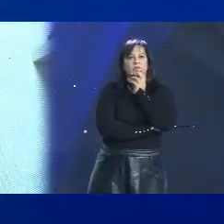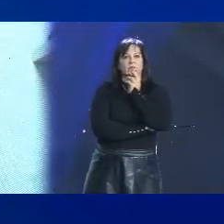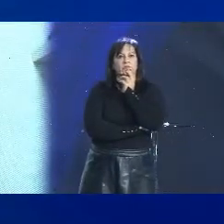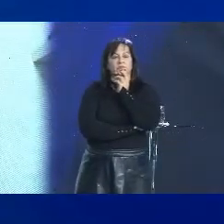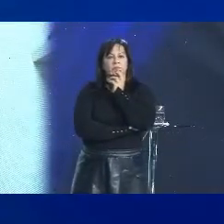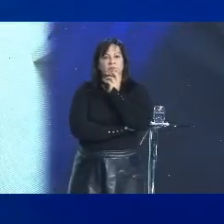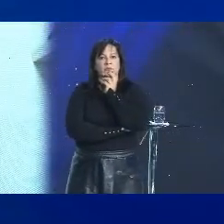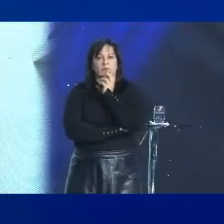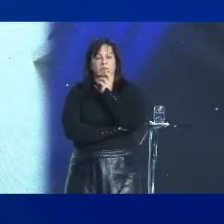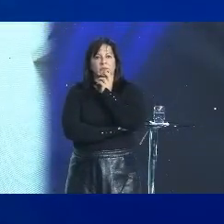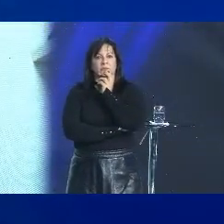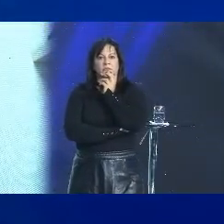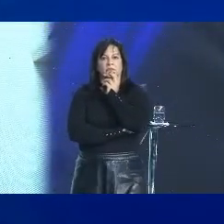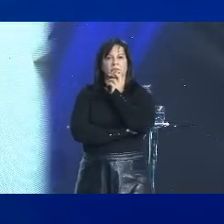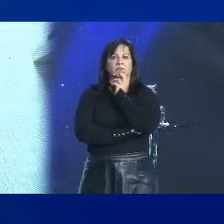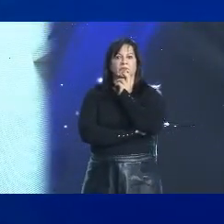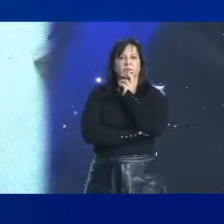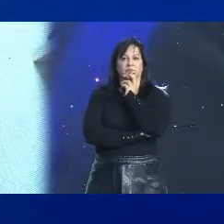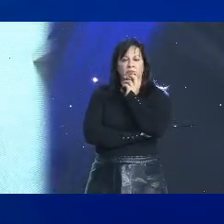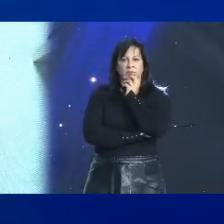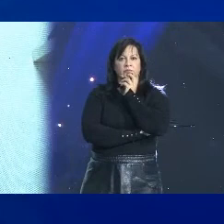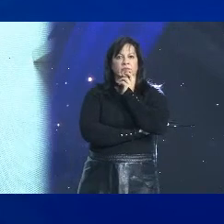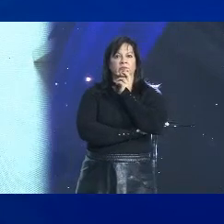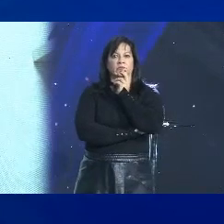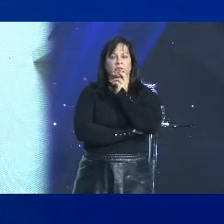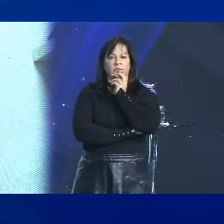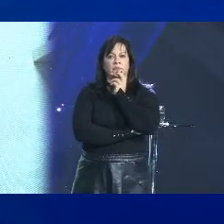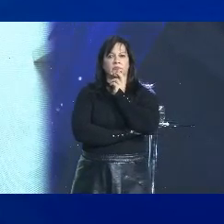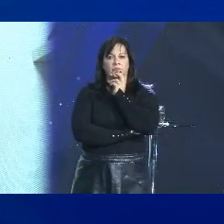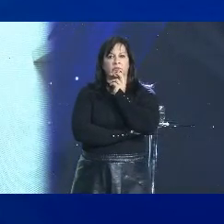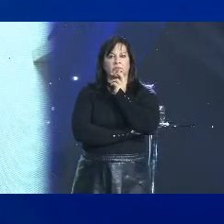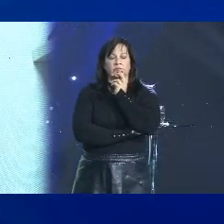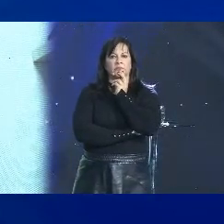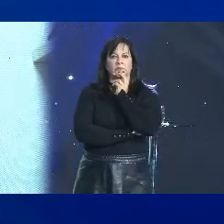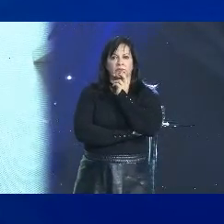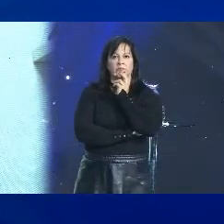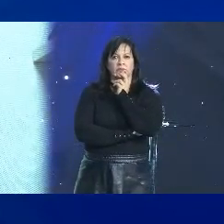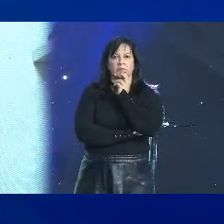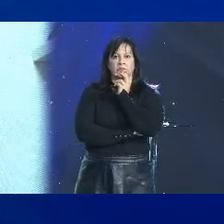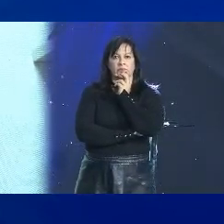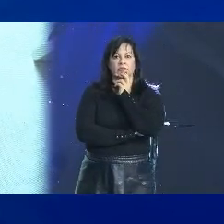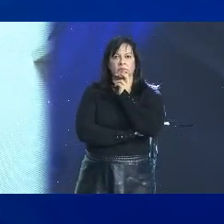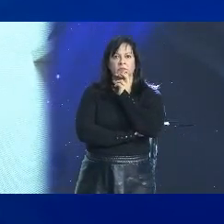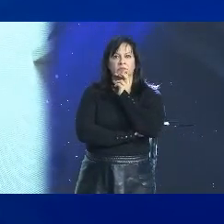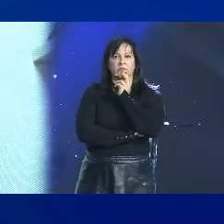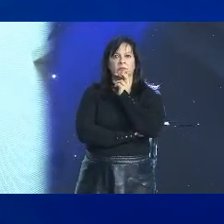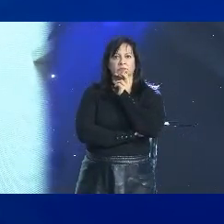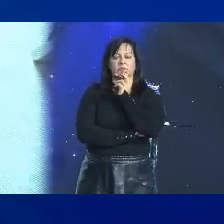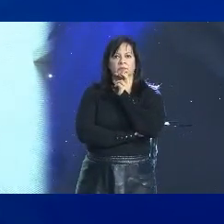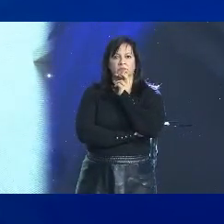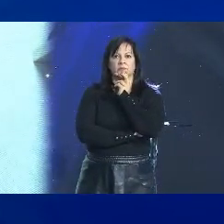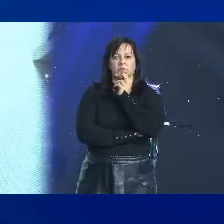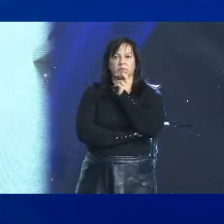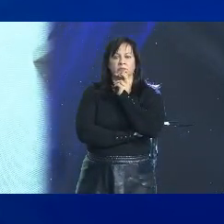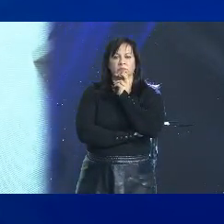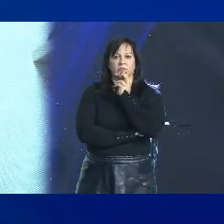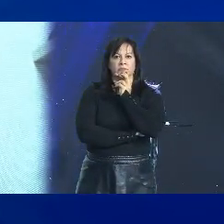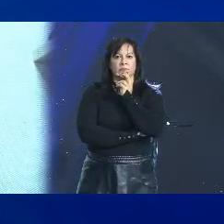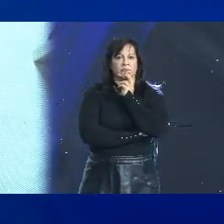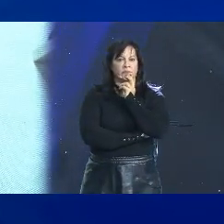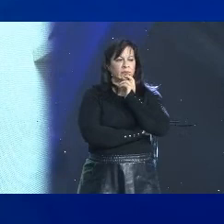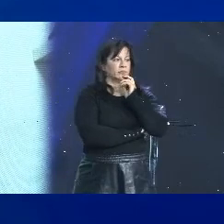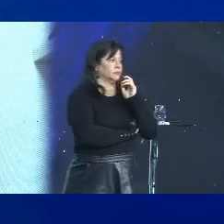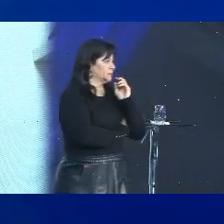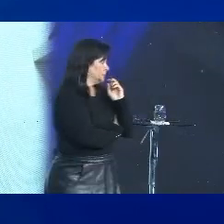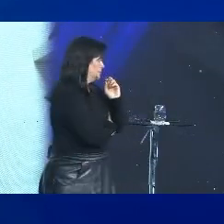tem, acho que Bahia é um estado que está realmente puxando aí muita venda para lá. Então, assim, Bahia